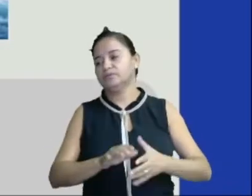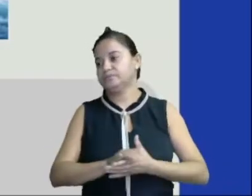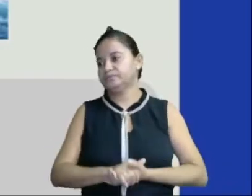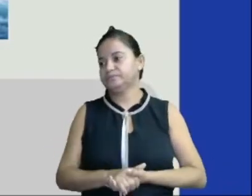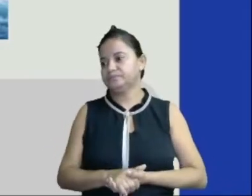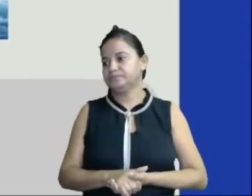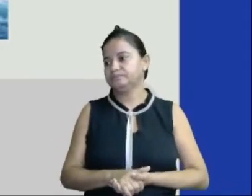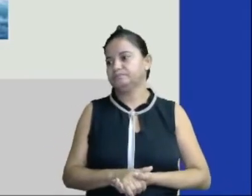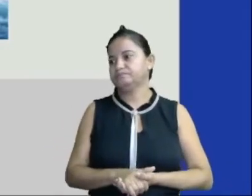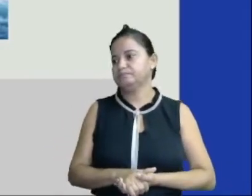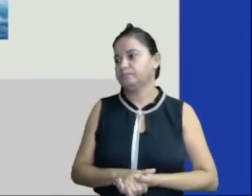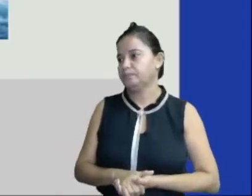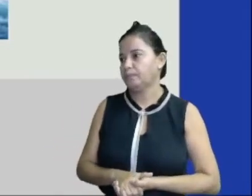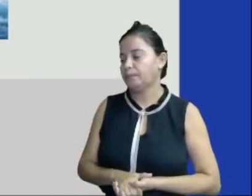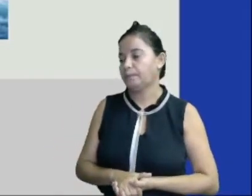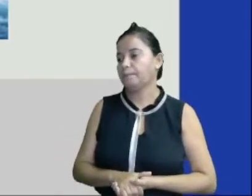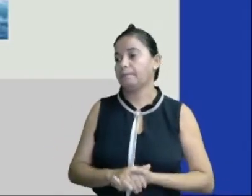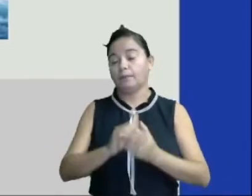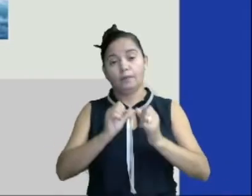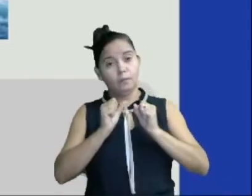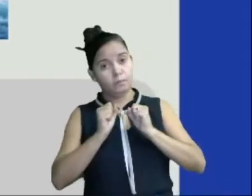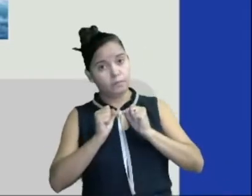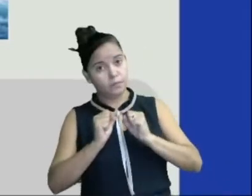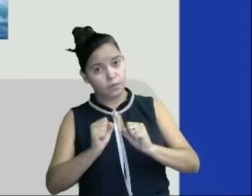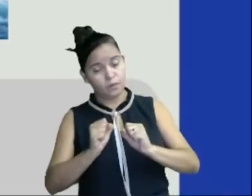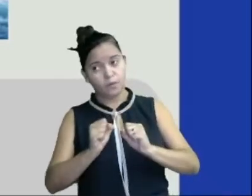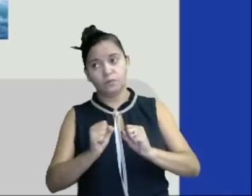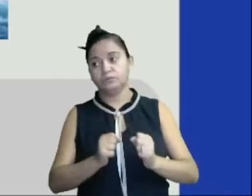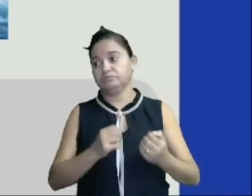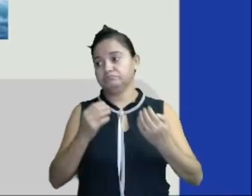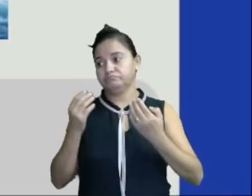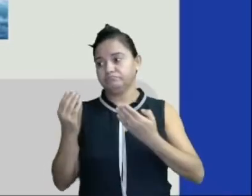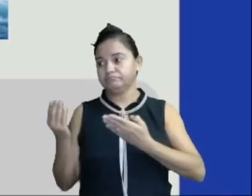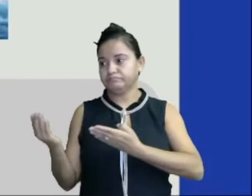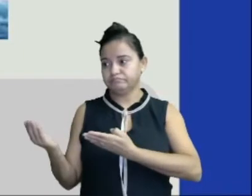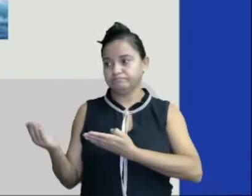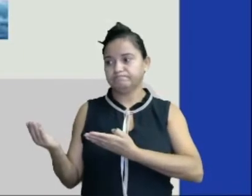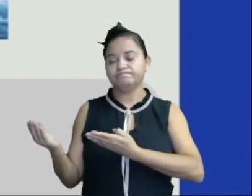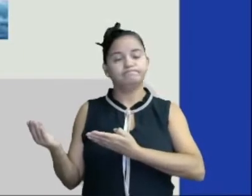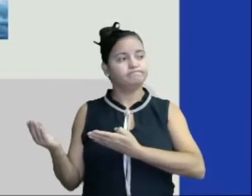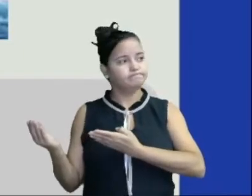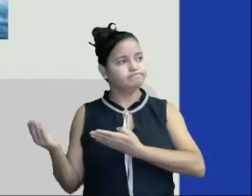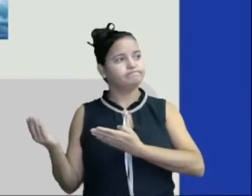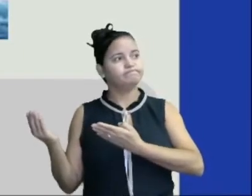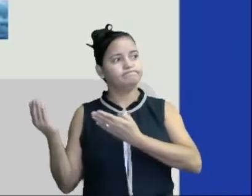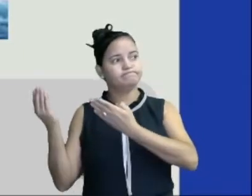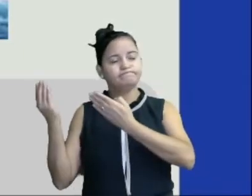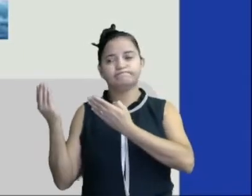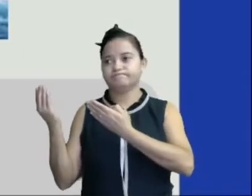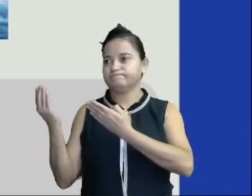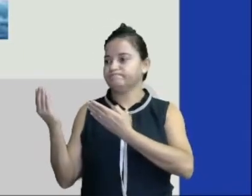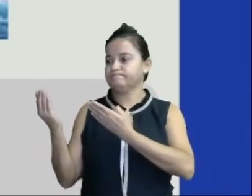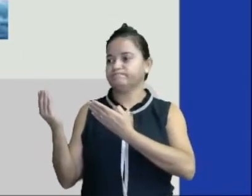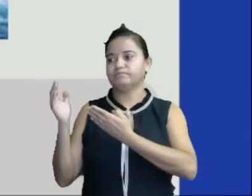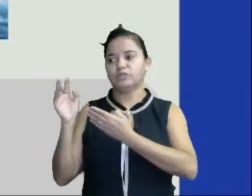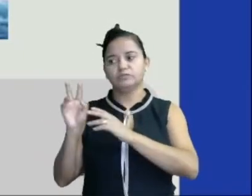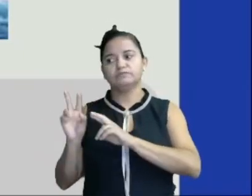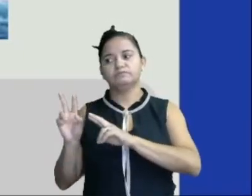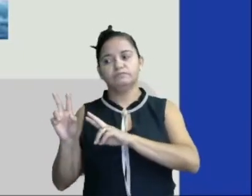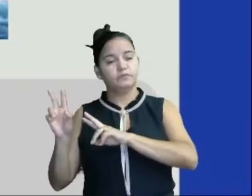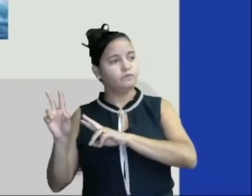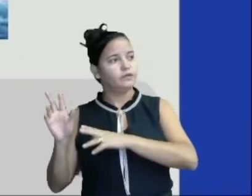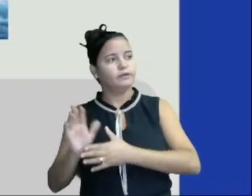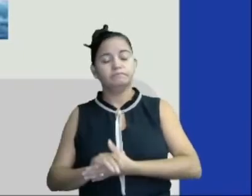Erosão, ela pode ocorrer por causas naturais, tá certo? Aí a gente consegue observar na imagem, né, a